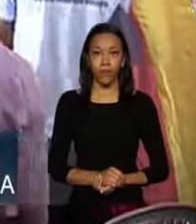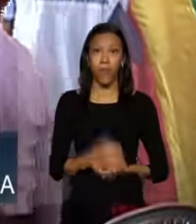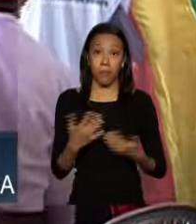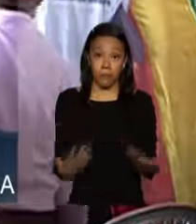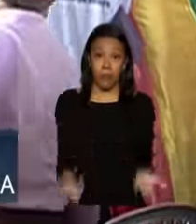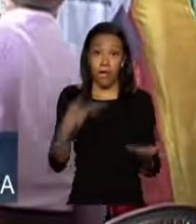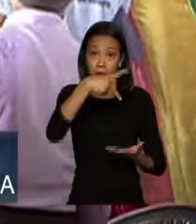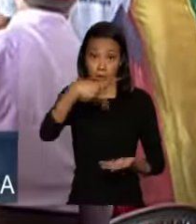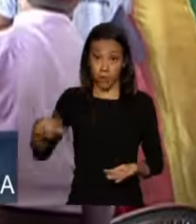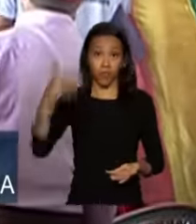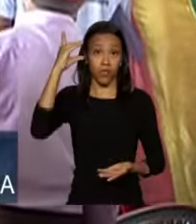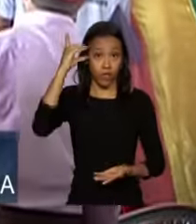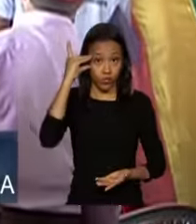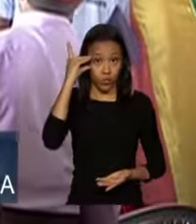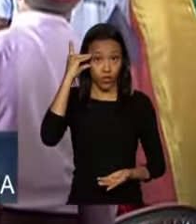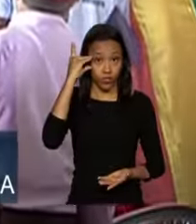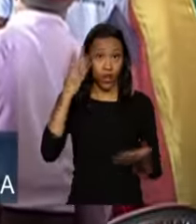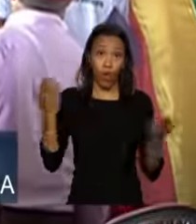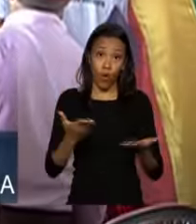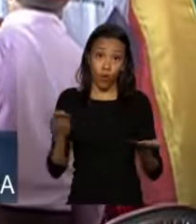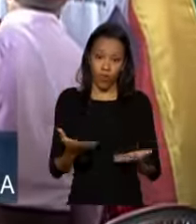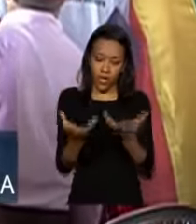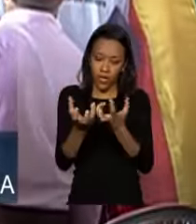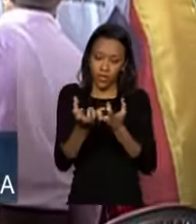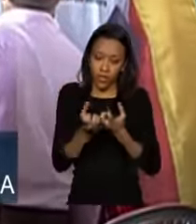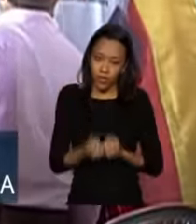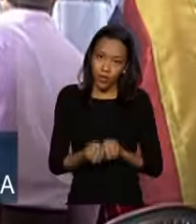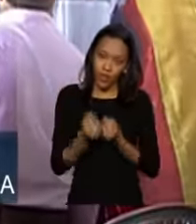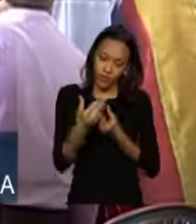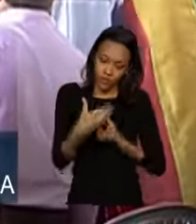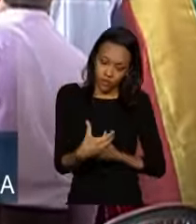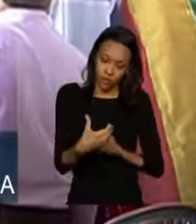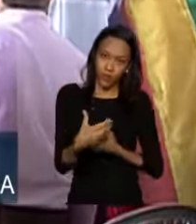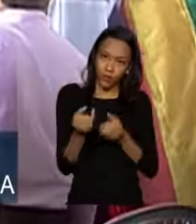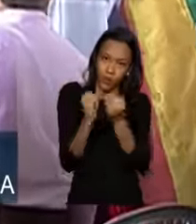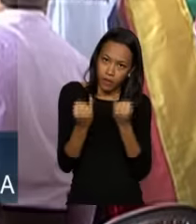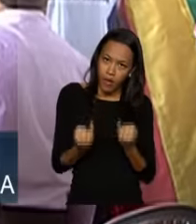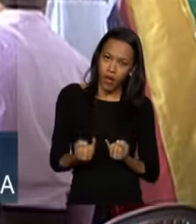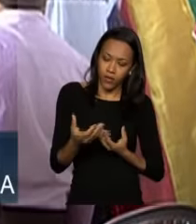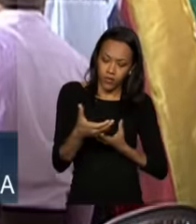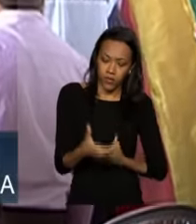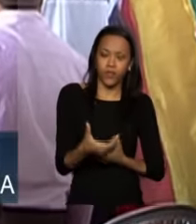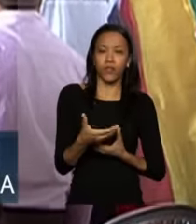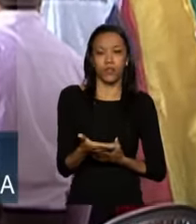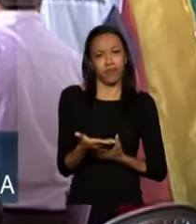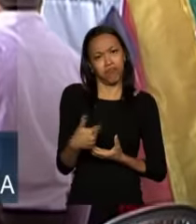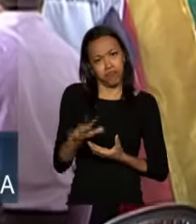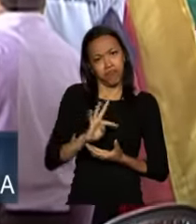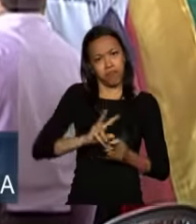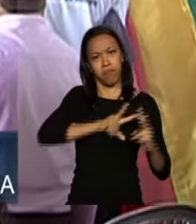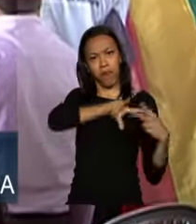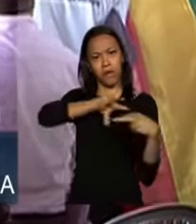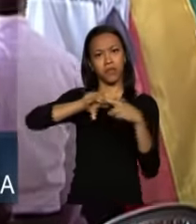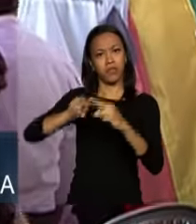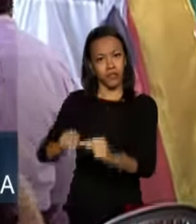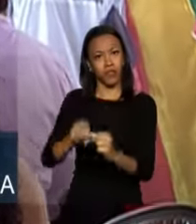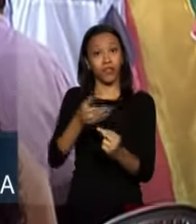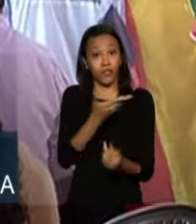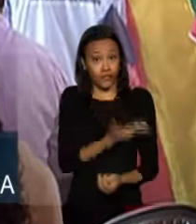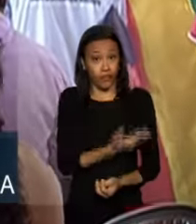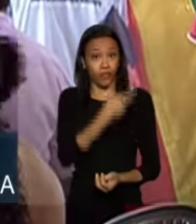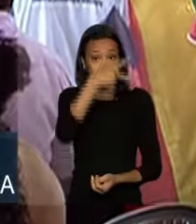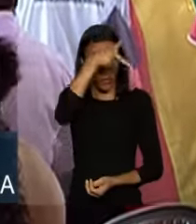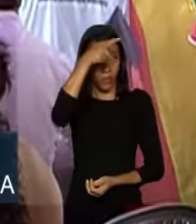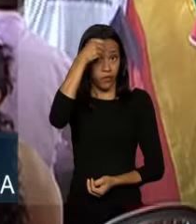Presidenta Dilma Rousseff recebendo uma imagem de Nossa Senhora, foi um presente do prefeito